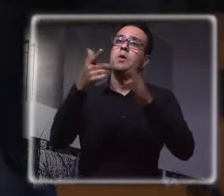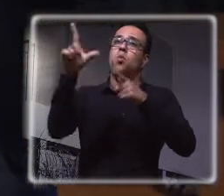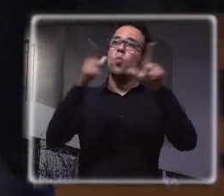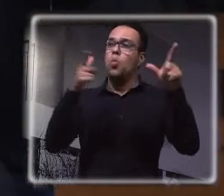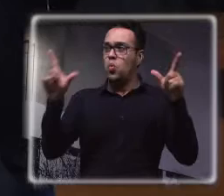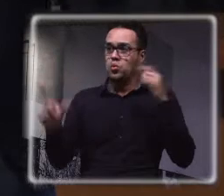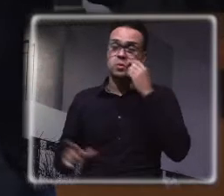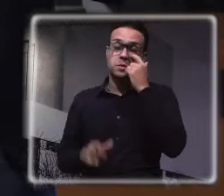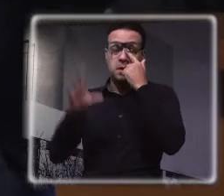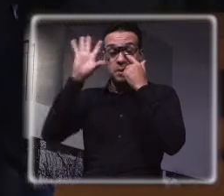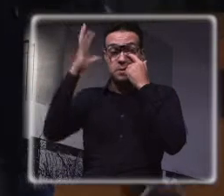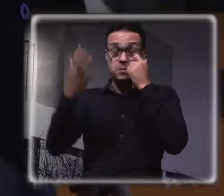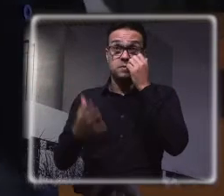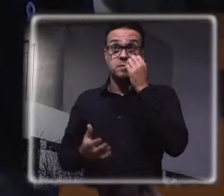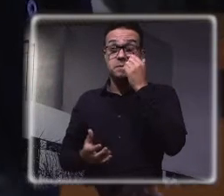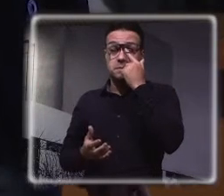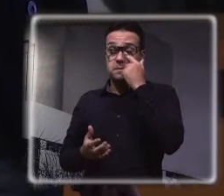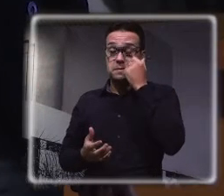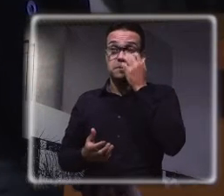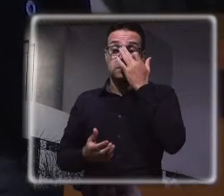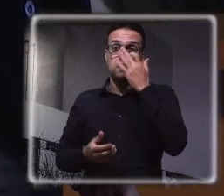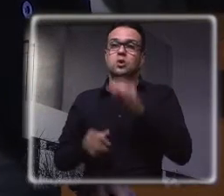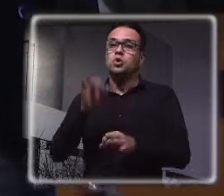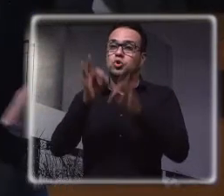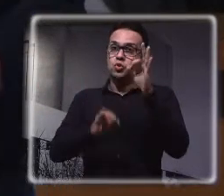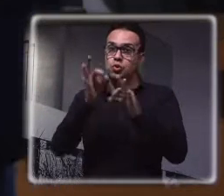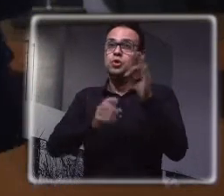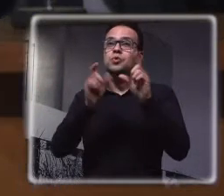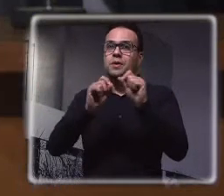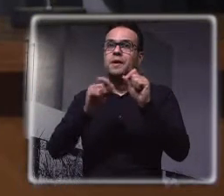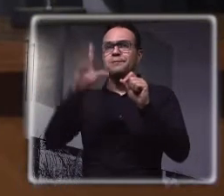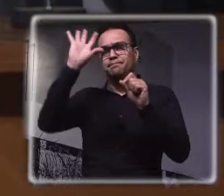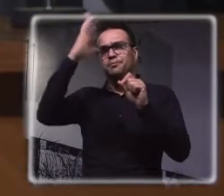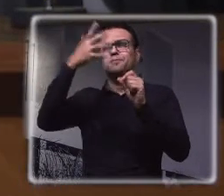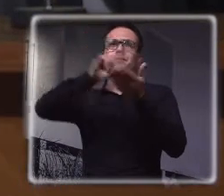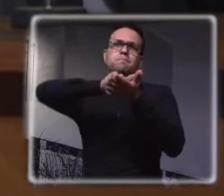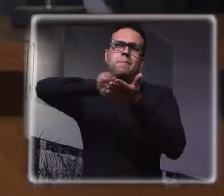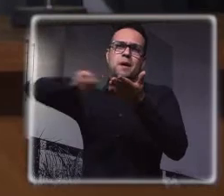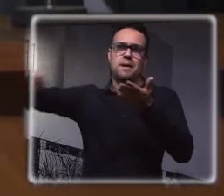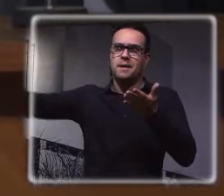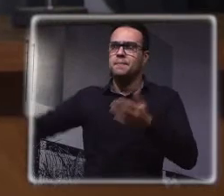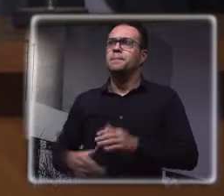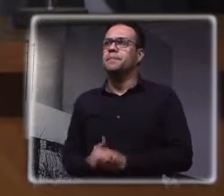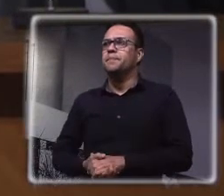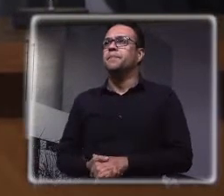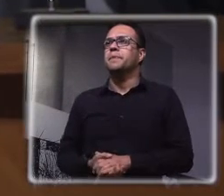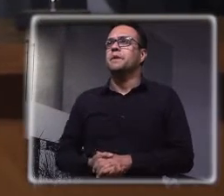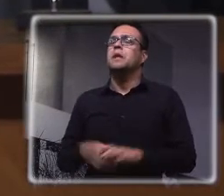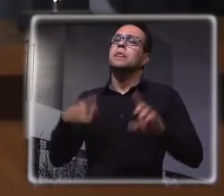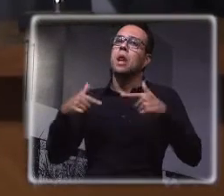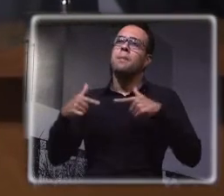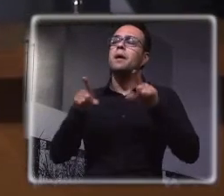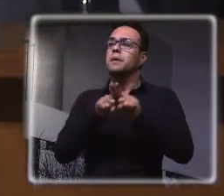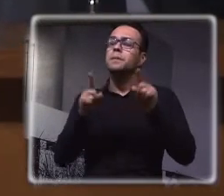outras portas, né? Temos que trabalhar com a ideia de justiça multiportas. E assim a gente vem começando a trabalhar e vem começando a